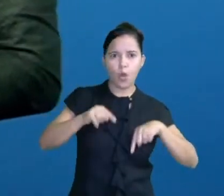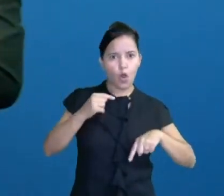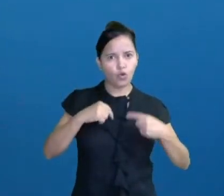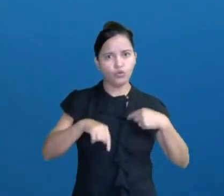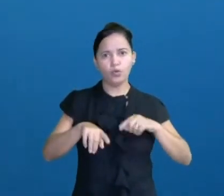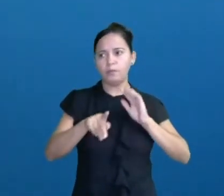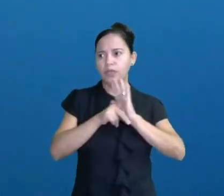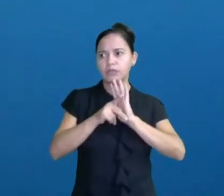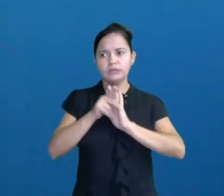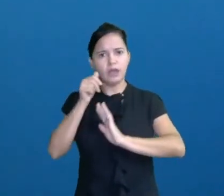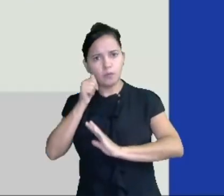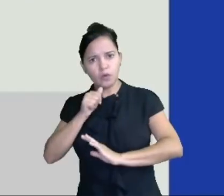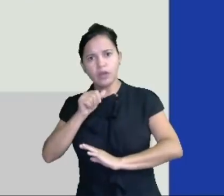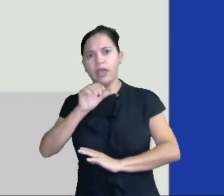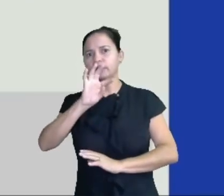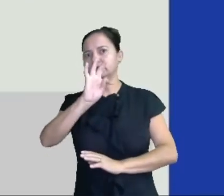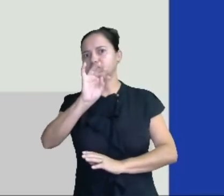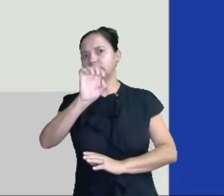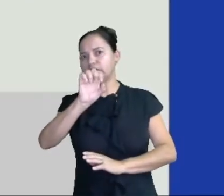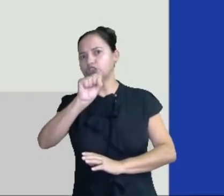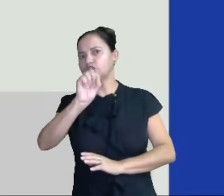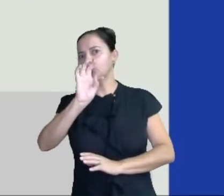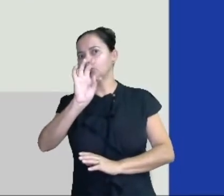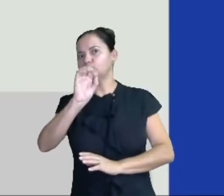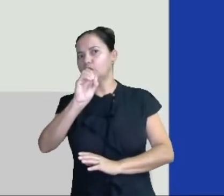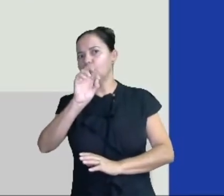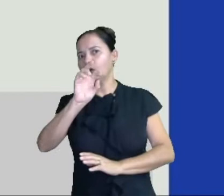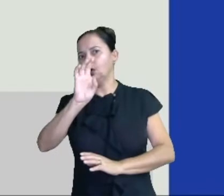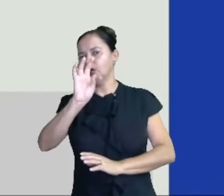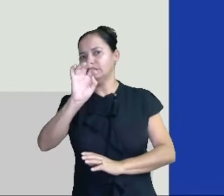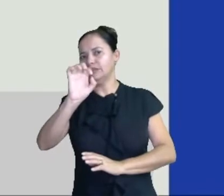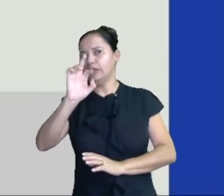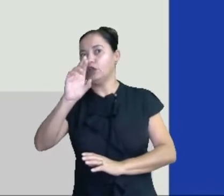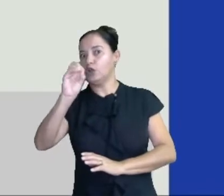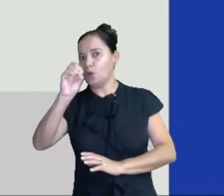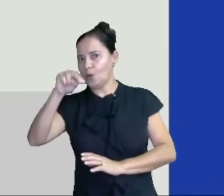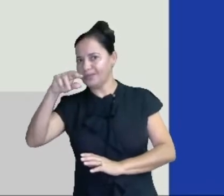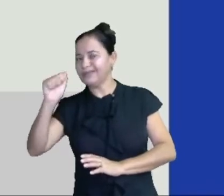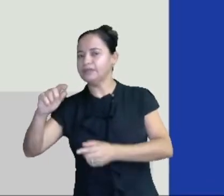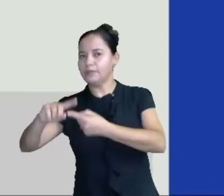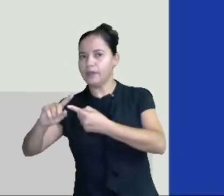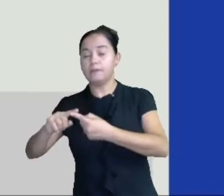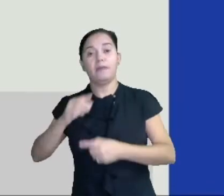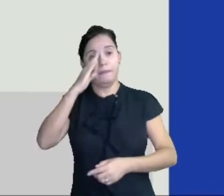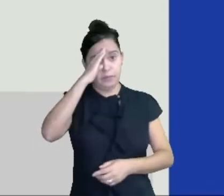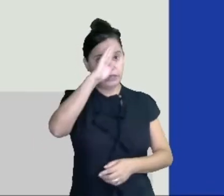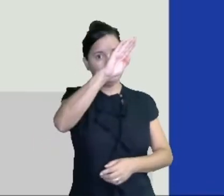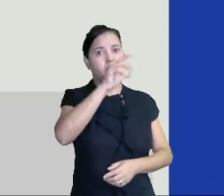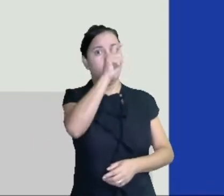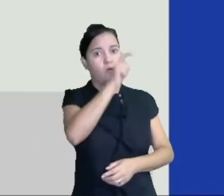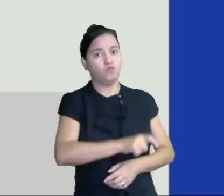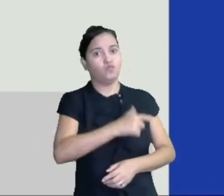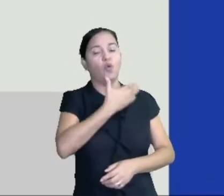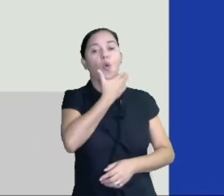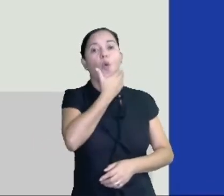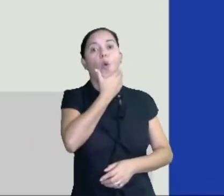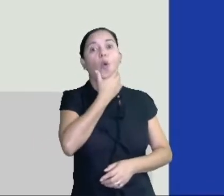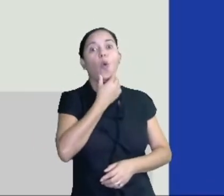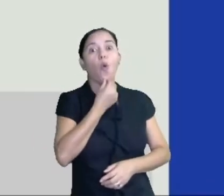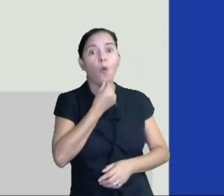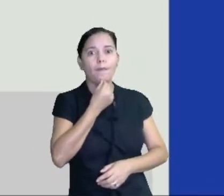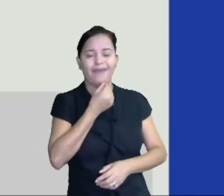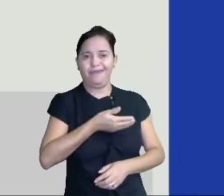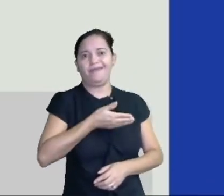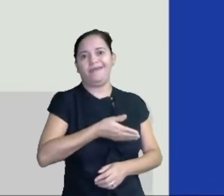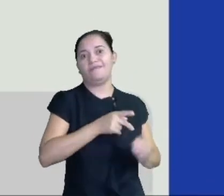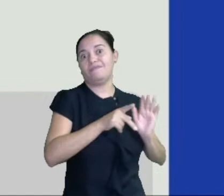o mundo. E aí, ó, a testosterona é o principal hormônio sexual masculino, é responsável por regular a fertilidade,